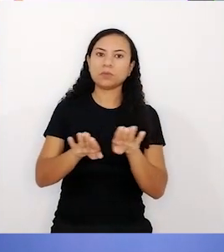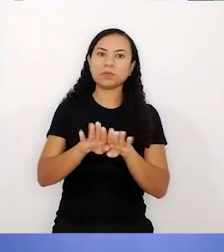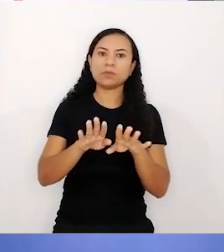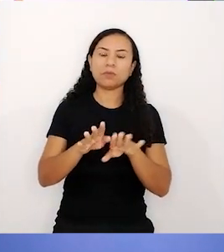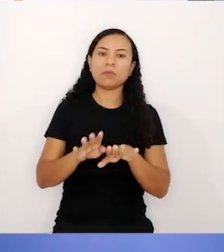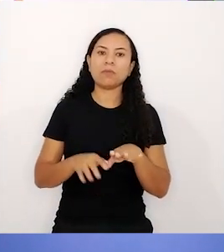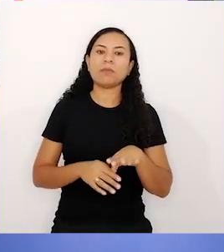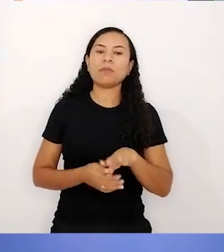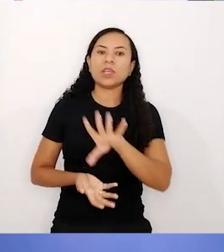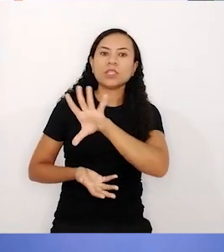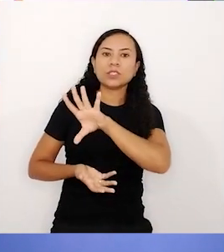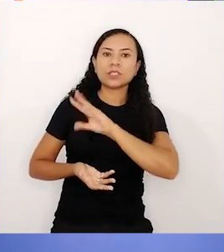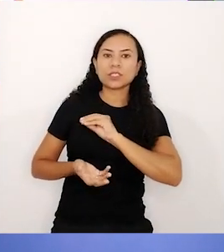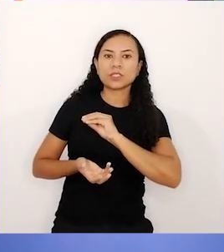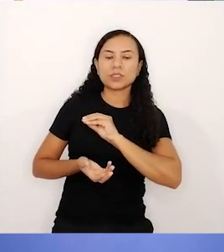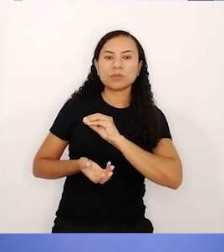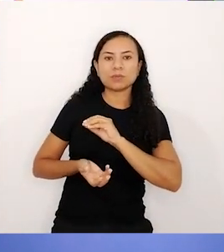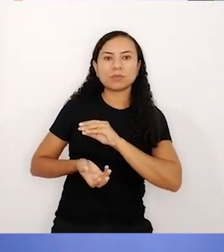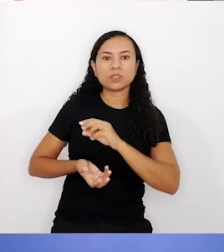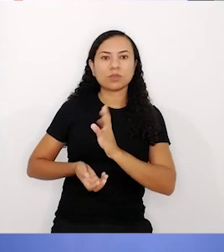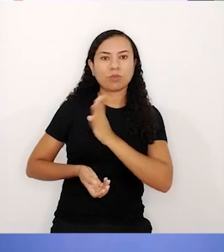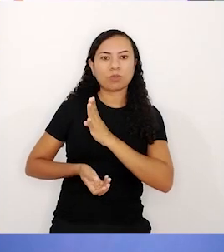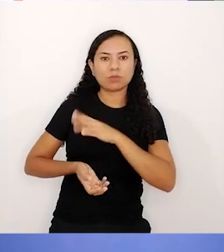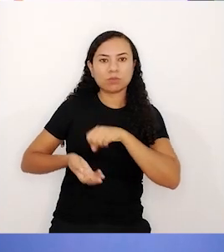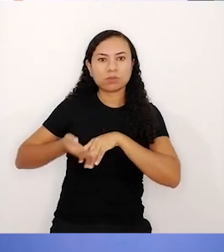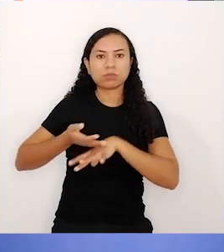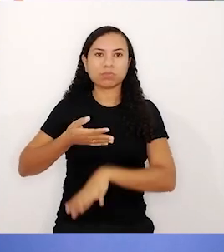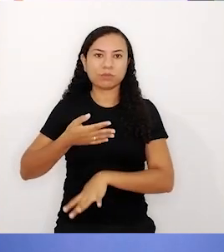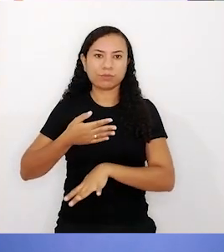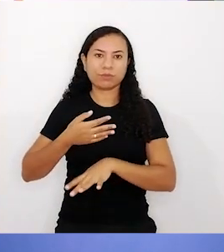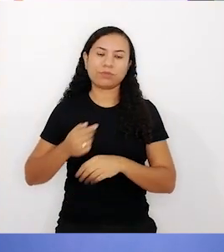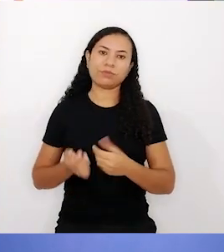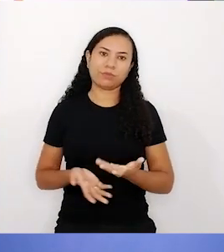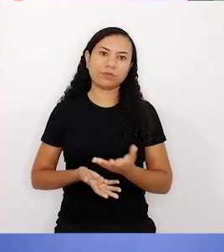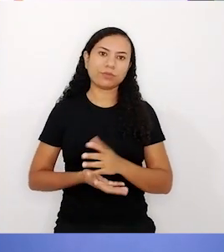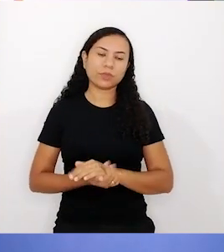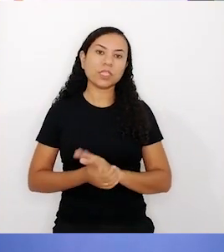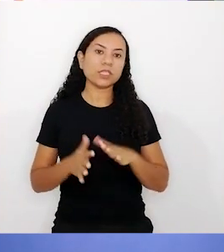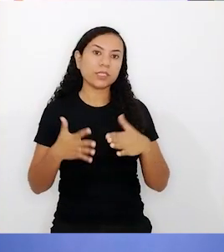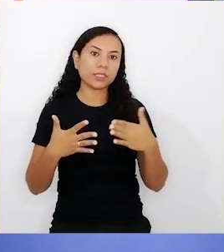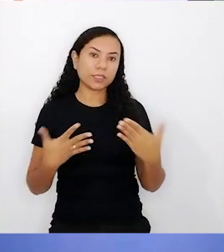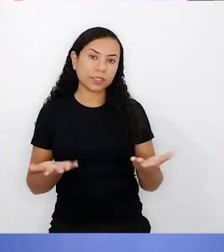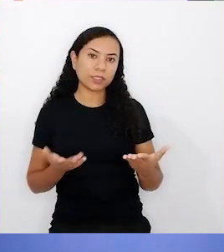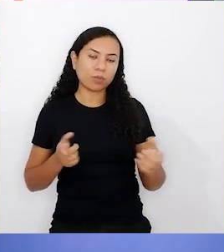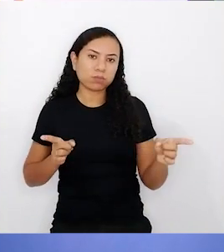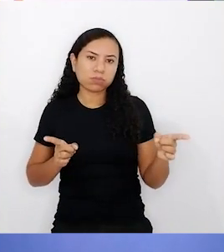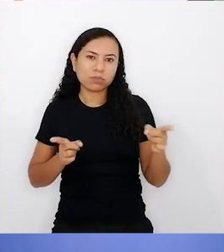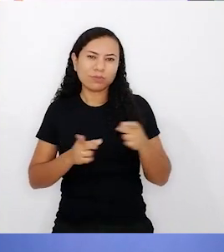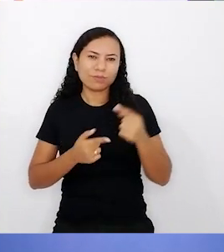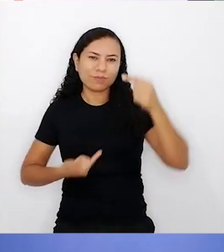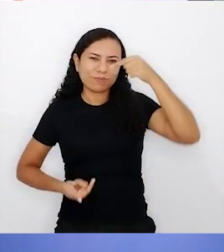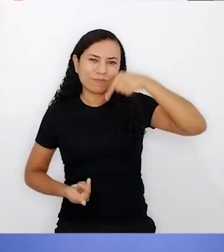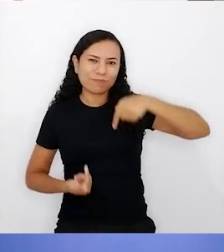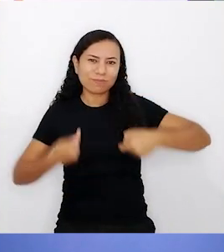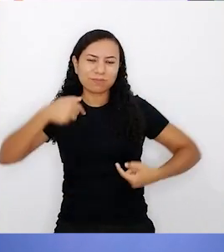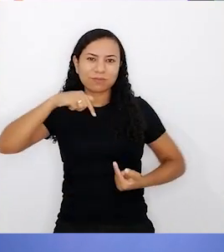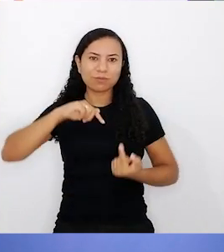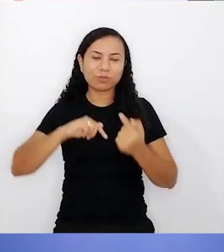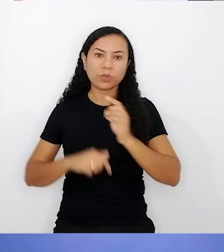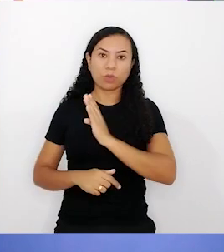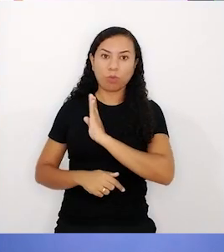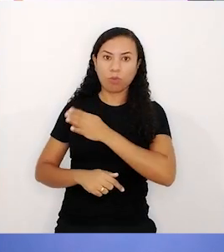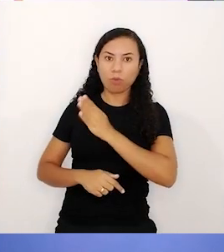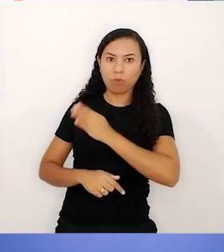coração. Então, na pequena circulação, o coração manda o sangue para